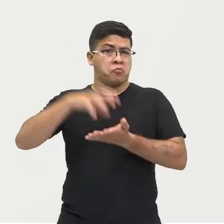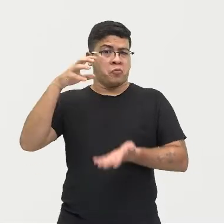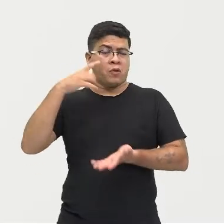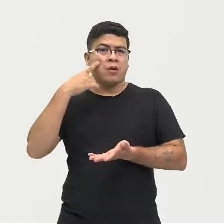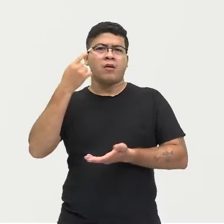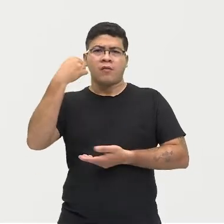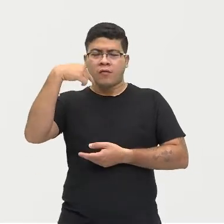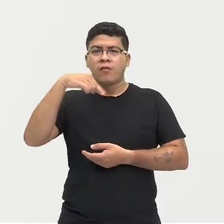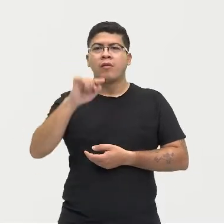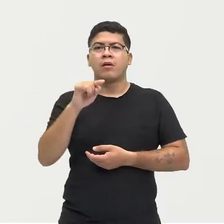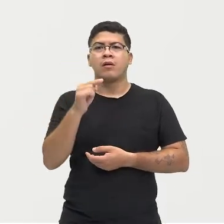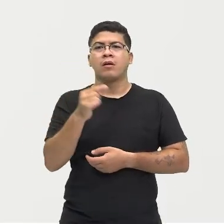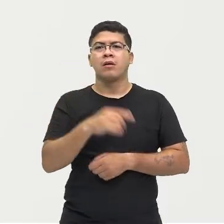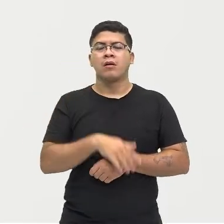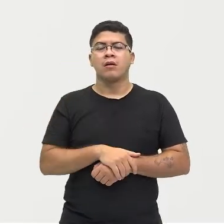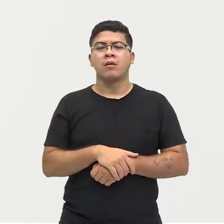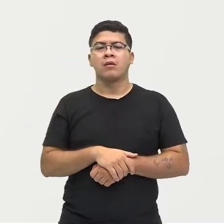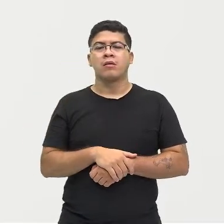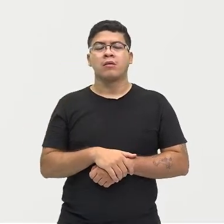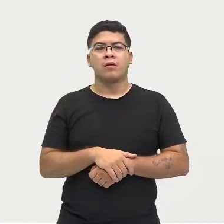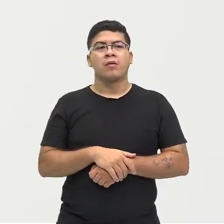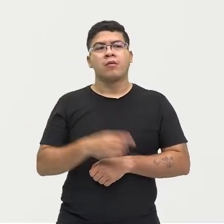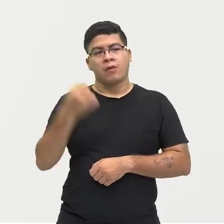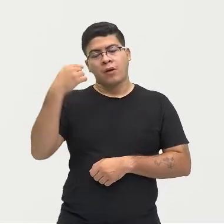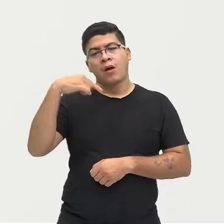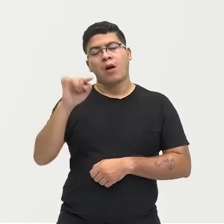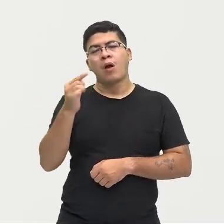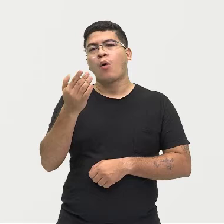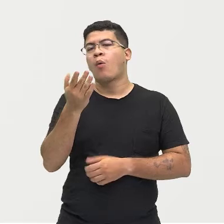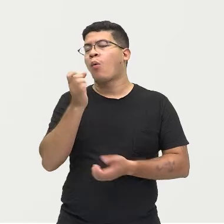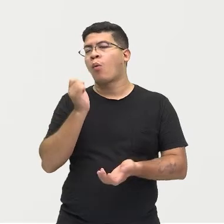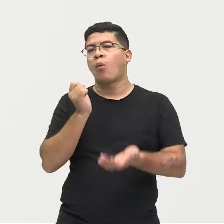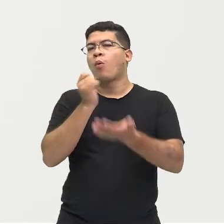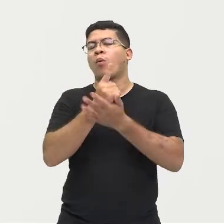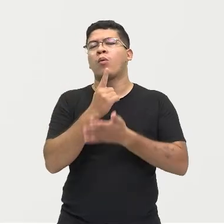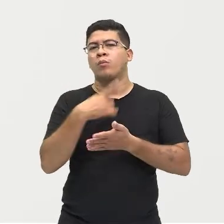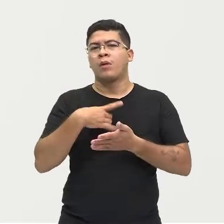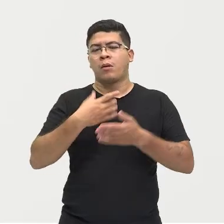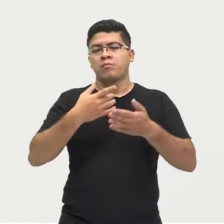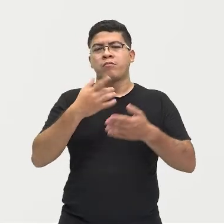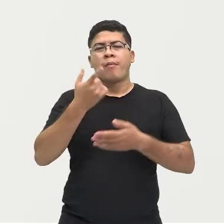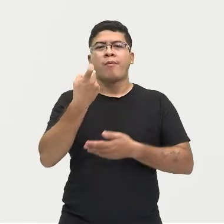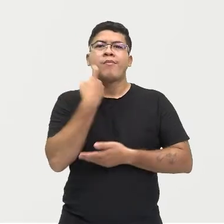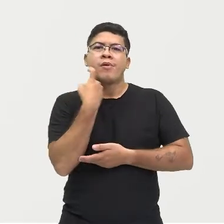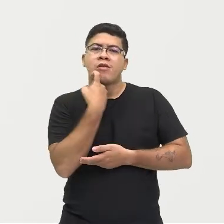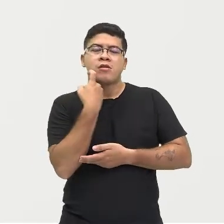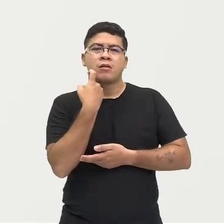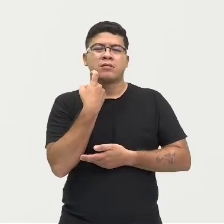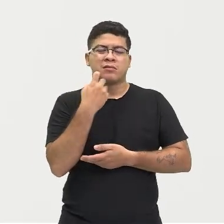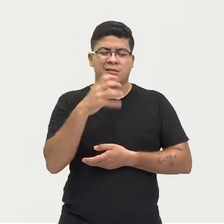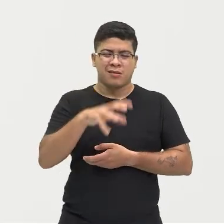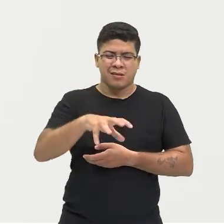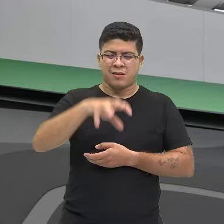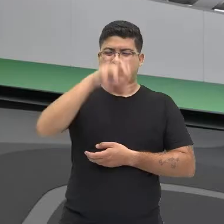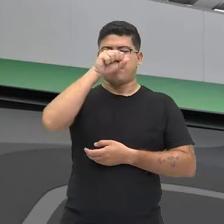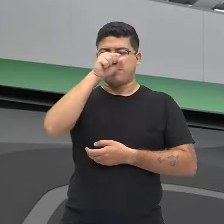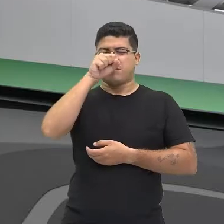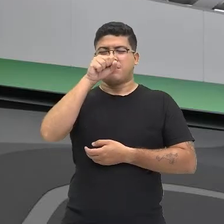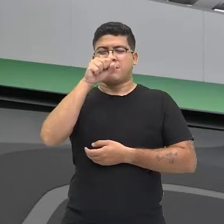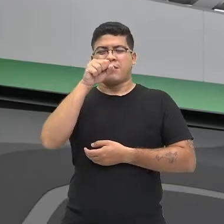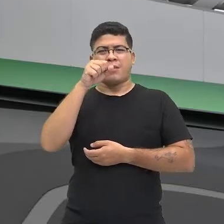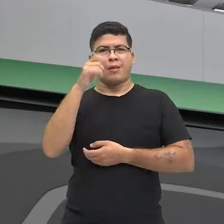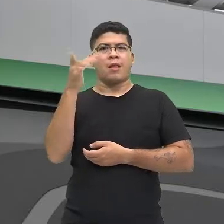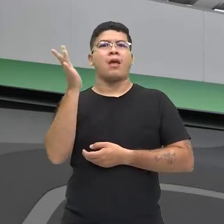peixe, percebe, esse peixe ele tá estragado, esse peixe aqui tá bom. De longe a